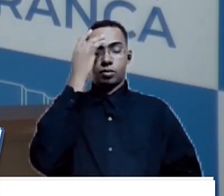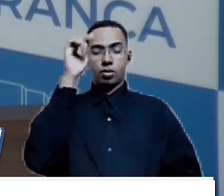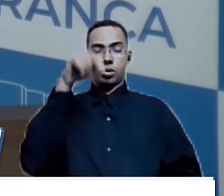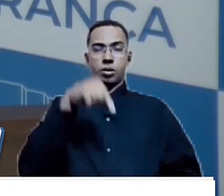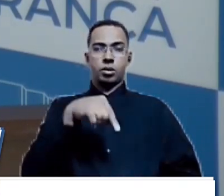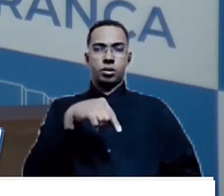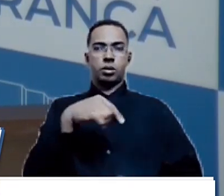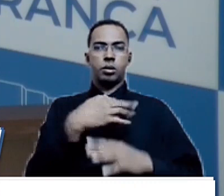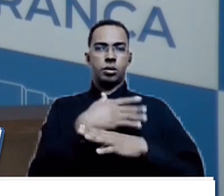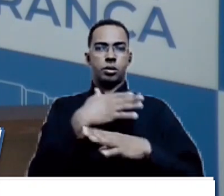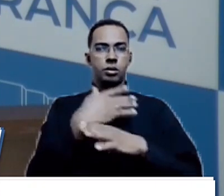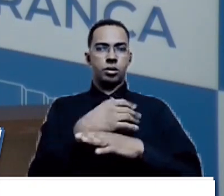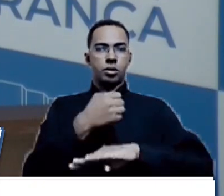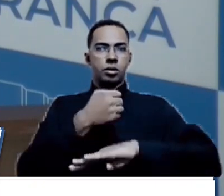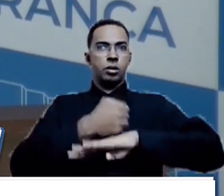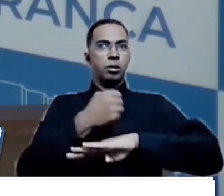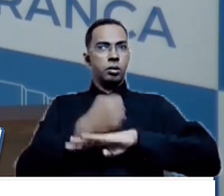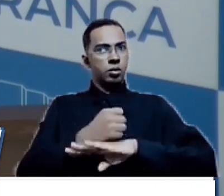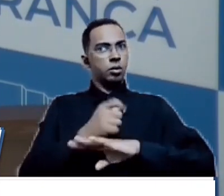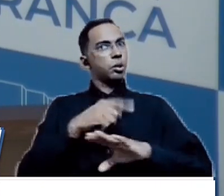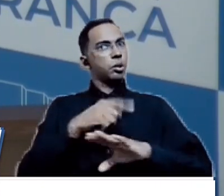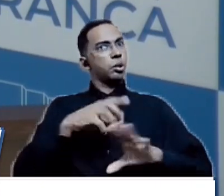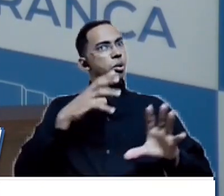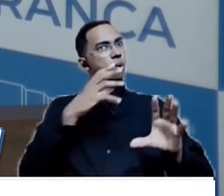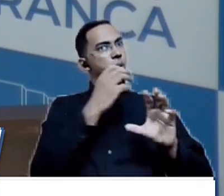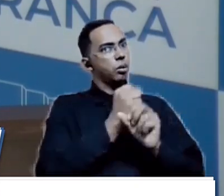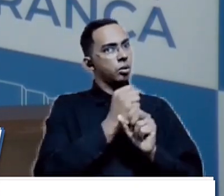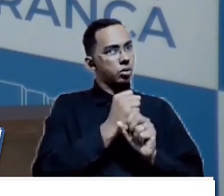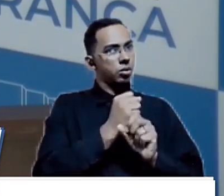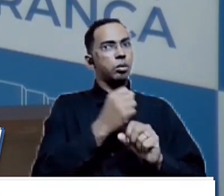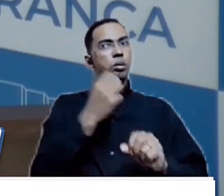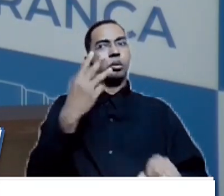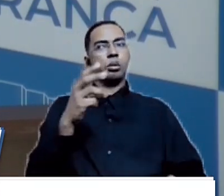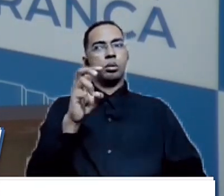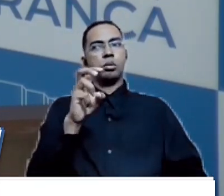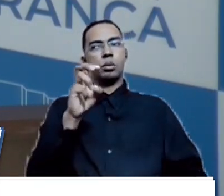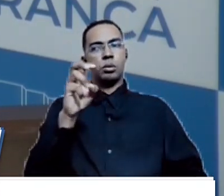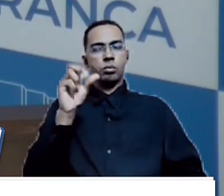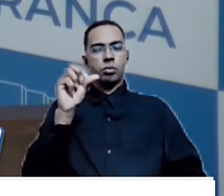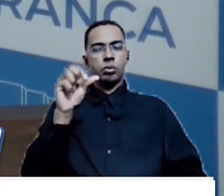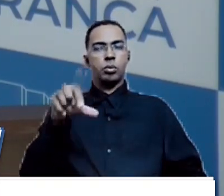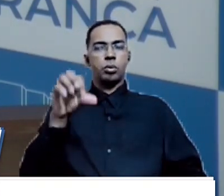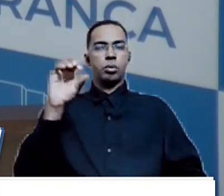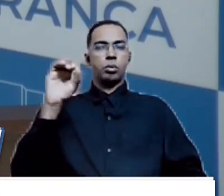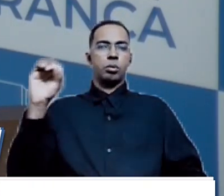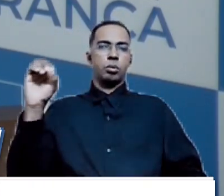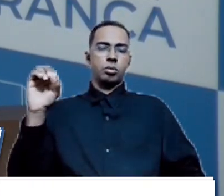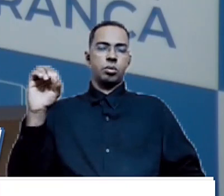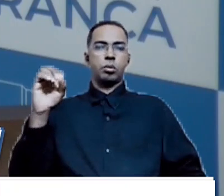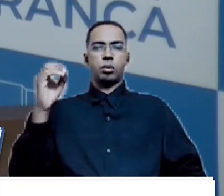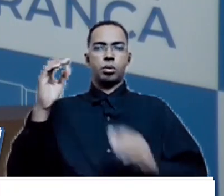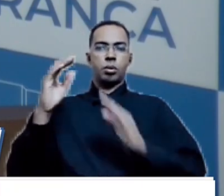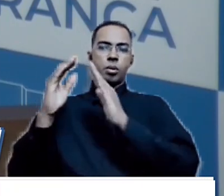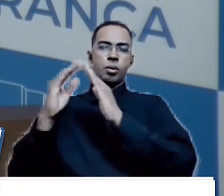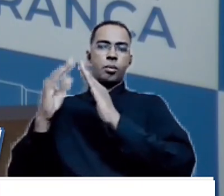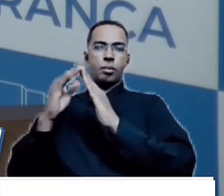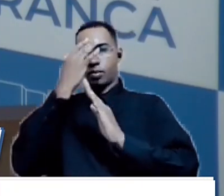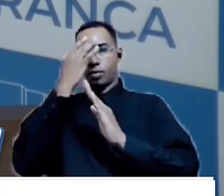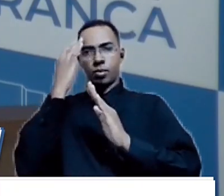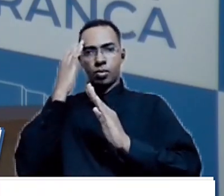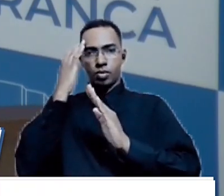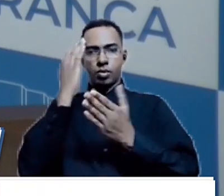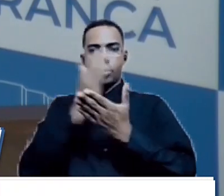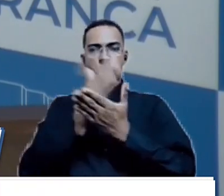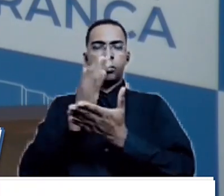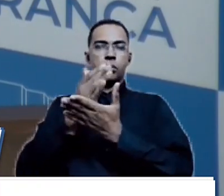a gente somando os 355.900 habitantes dividido pela